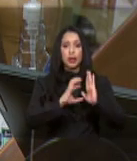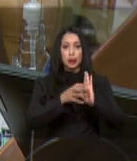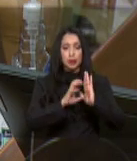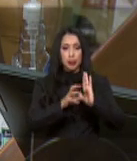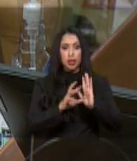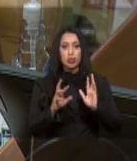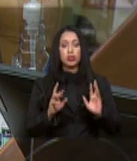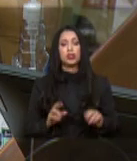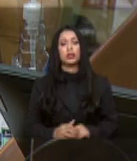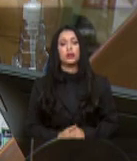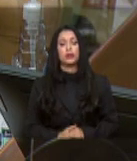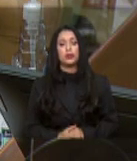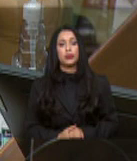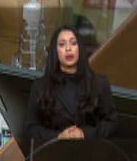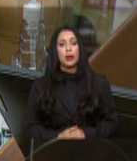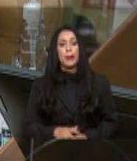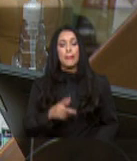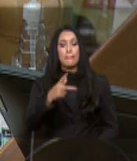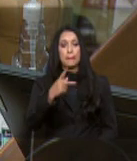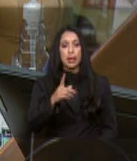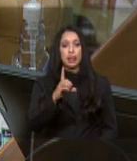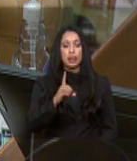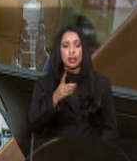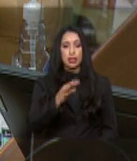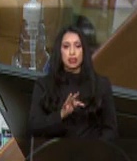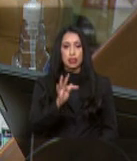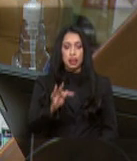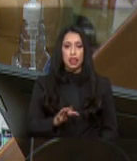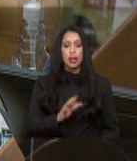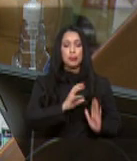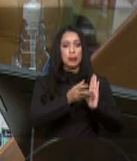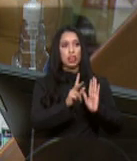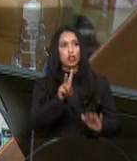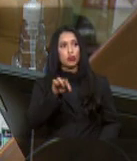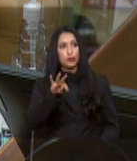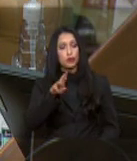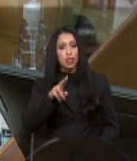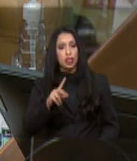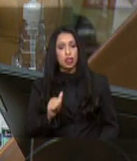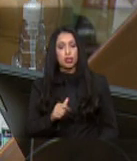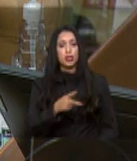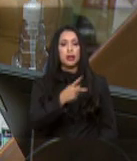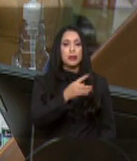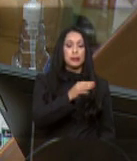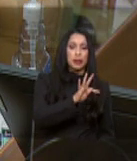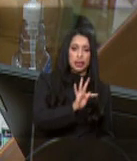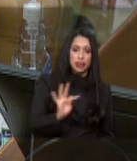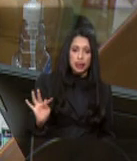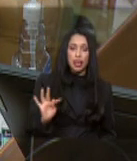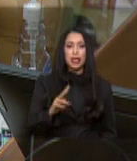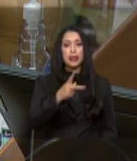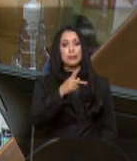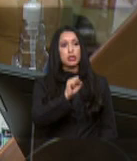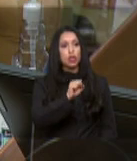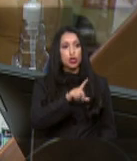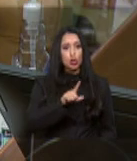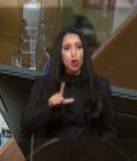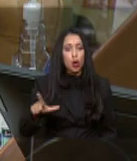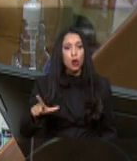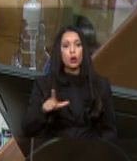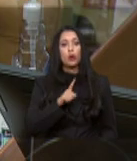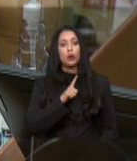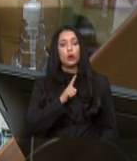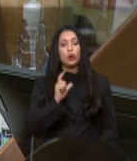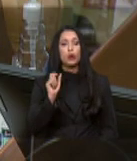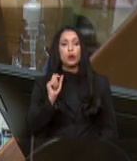pela Rede, pelo PDT, pelo Partido Verde, Partido dos Trabalhadores, pelo PSOL, pelo Partido